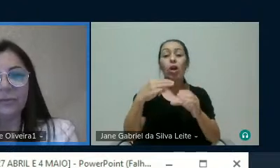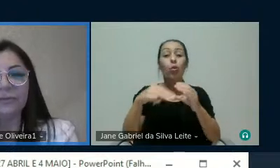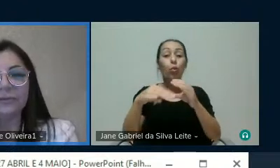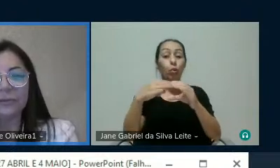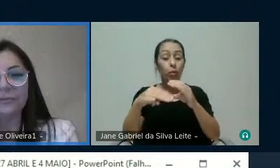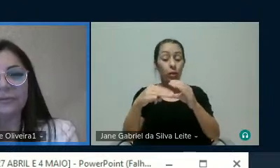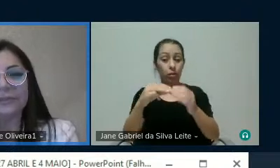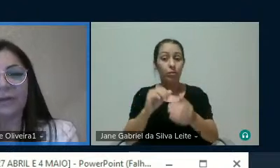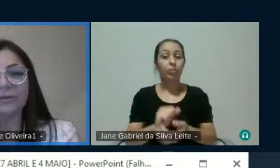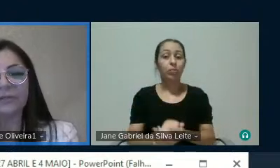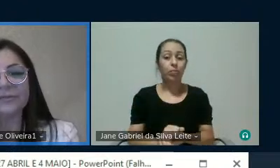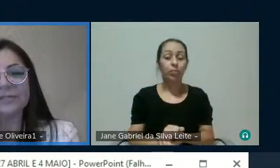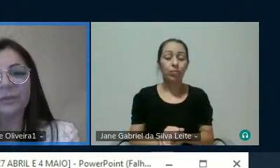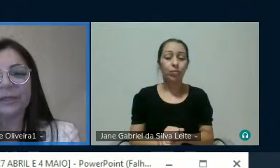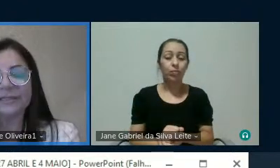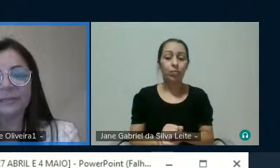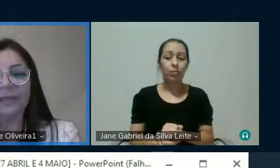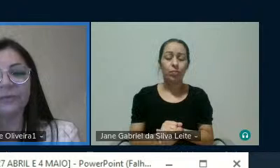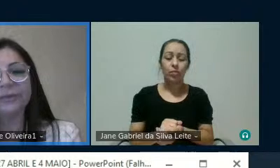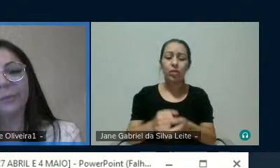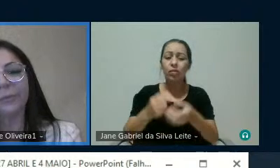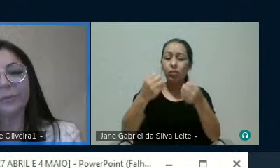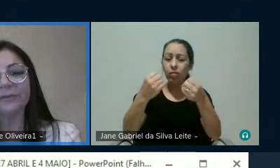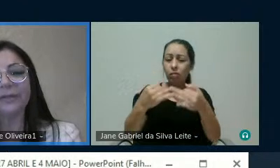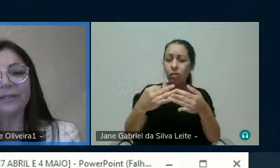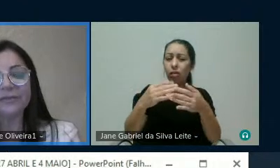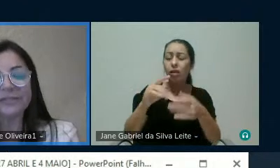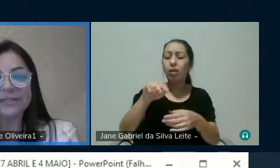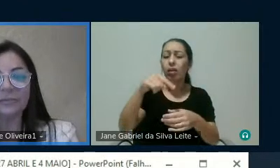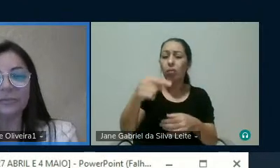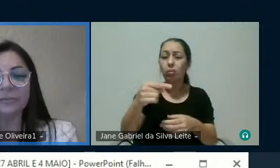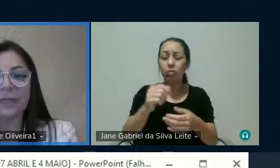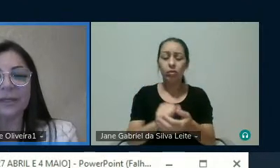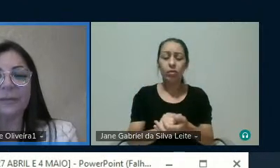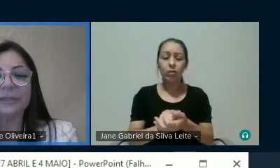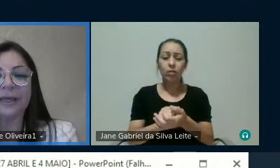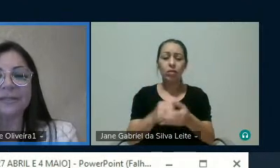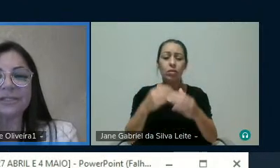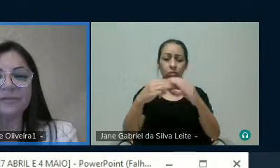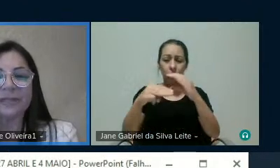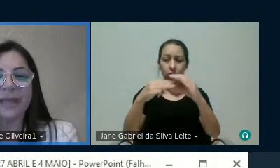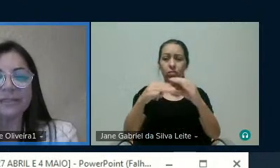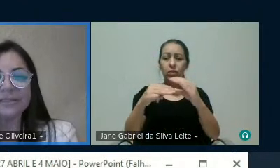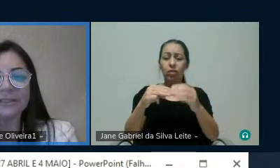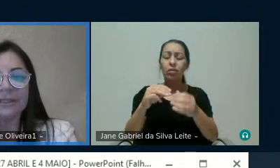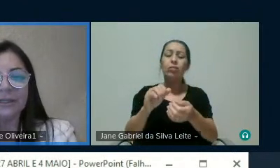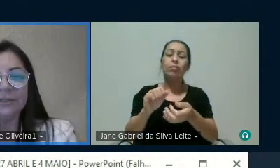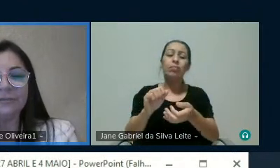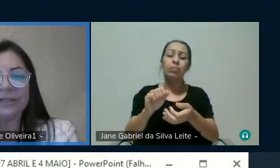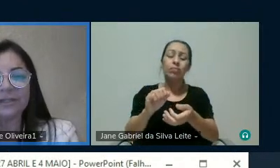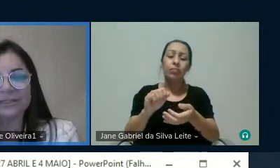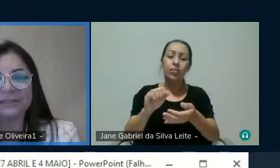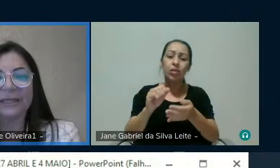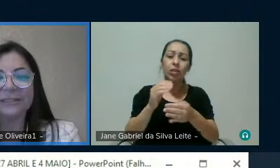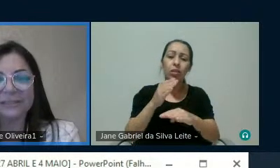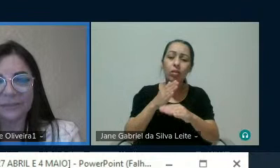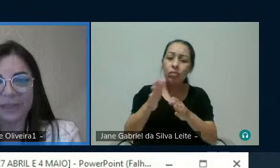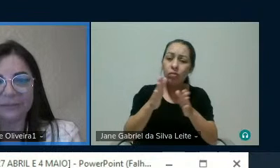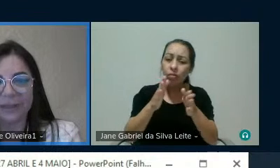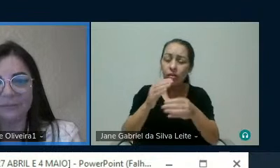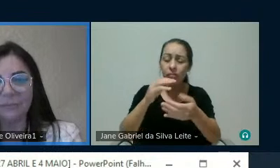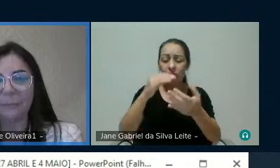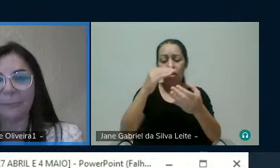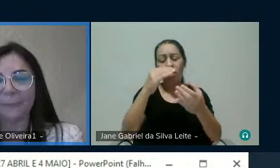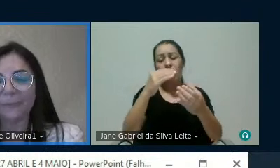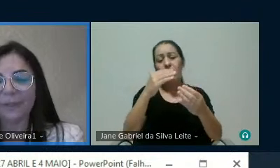eu vou entrar em contato com vocês por esse e-mail e é por meio dele que vocês vão mandar as atividades que forem solicitadas